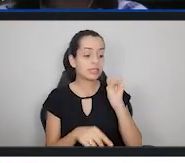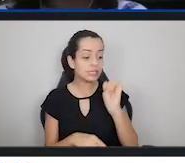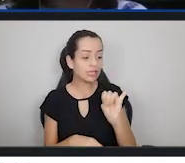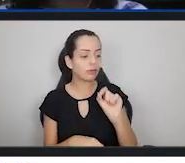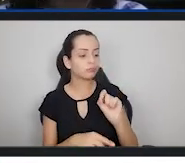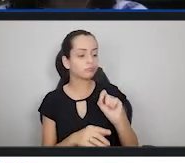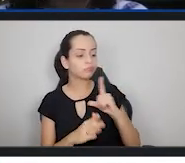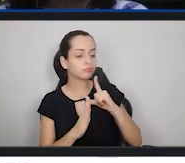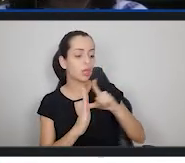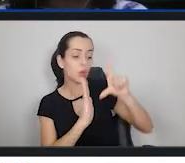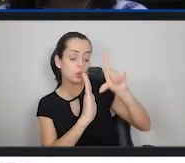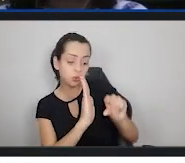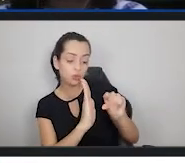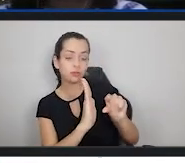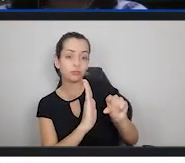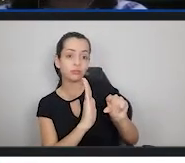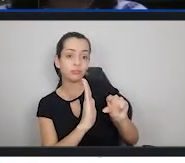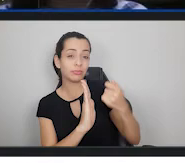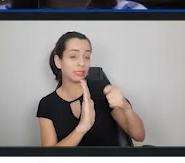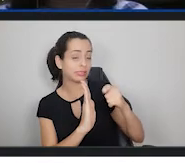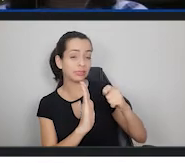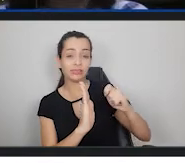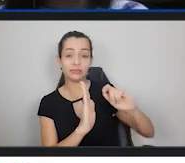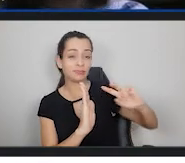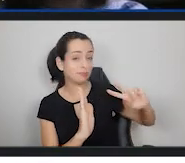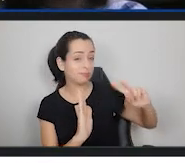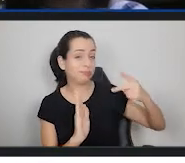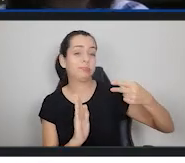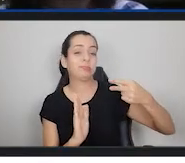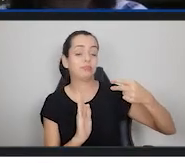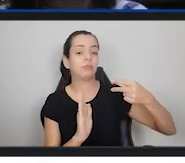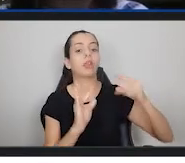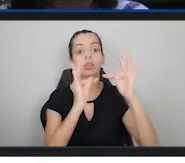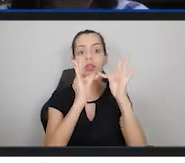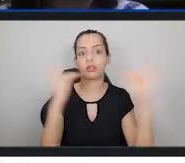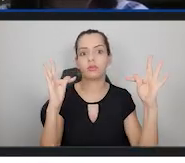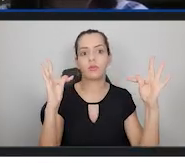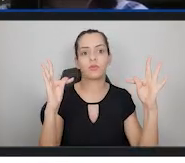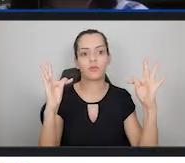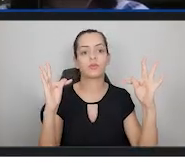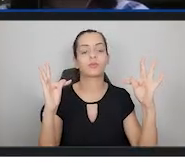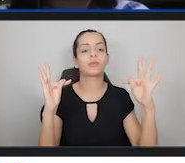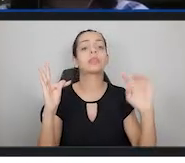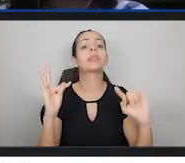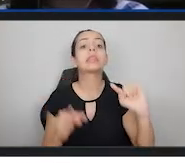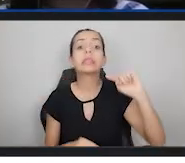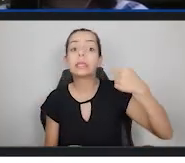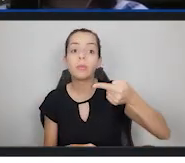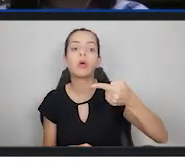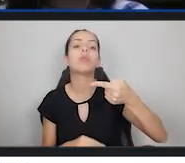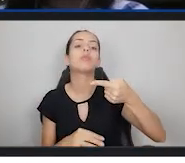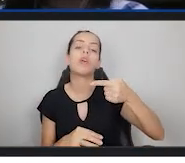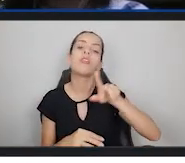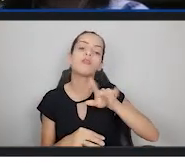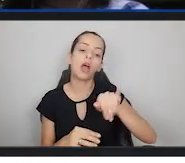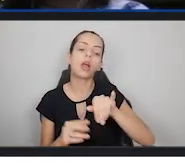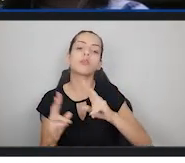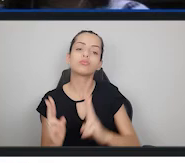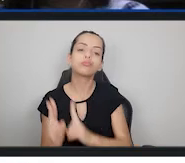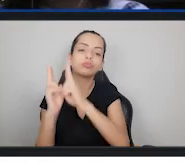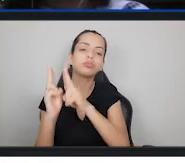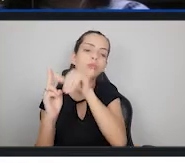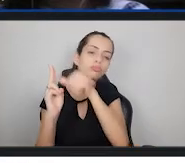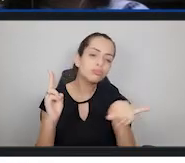senão eu precisaria de um condutor muito robusto para transmitir a mesma potência numa tensão menor. Você eleva essa tensão,